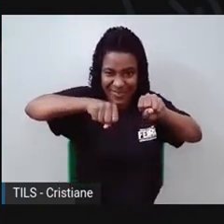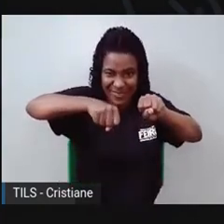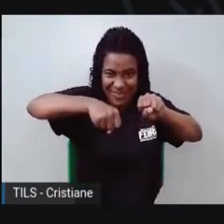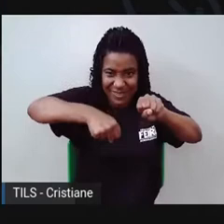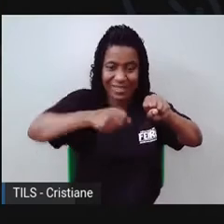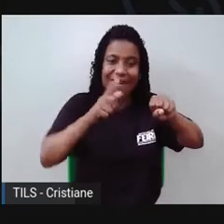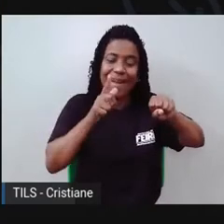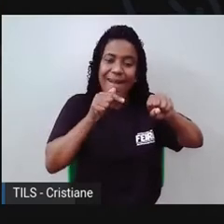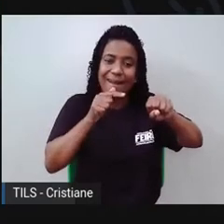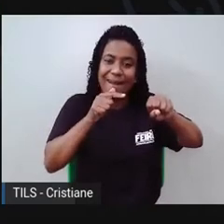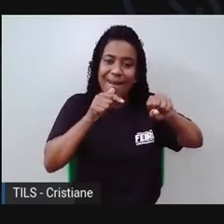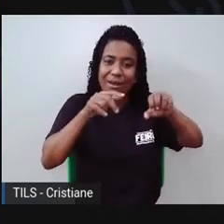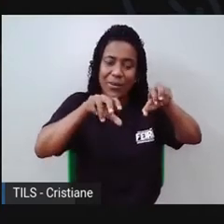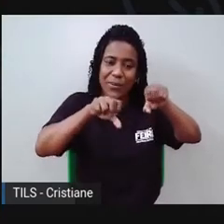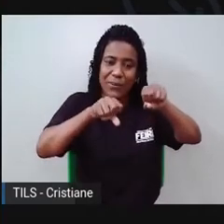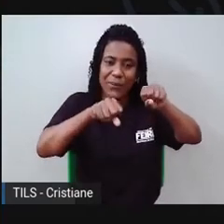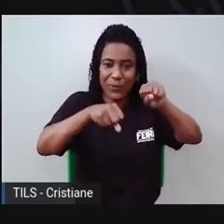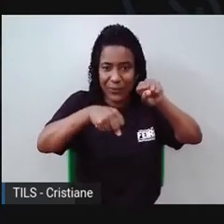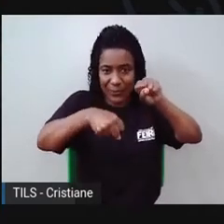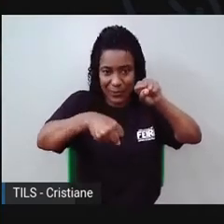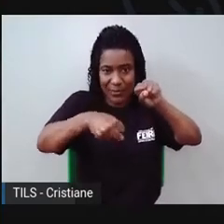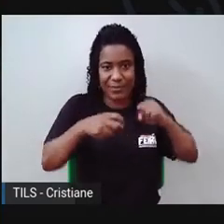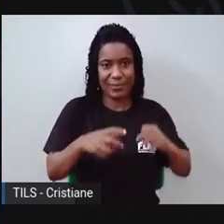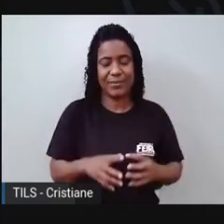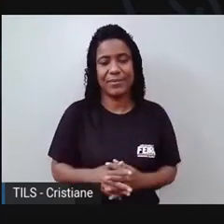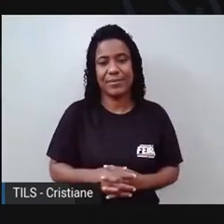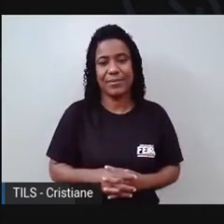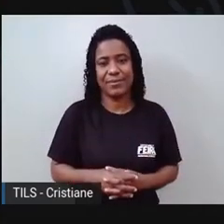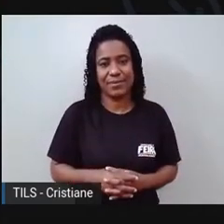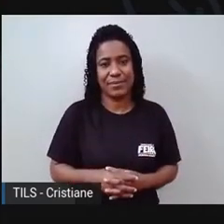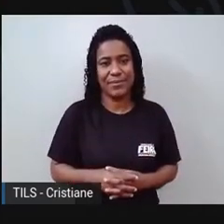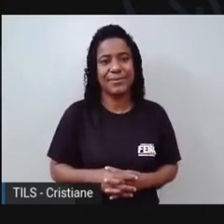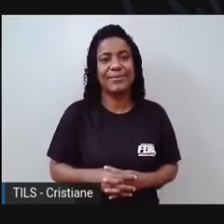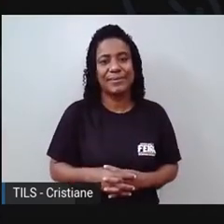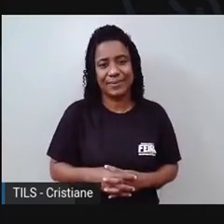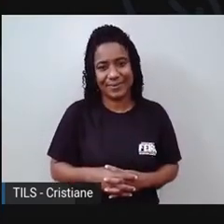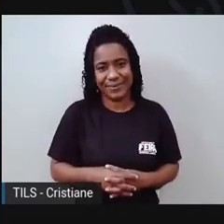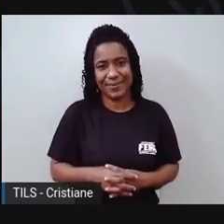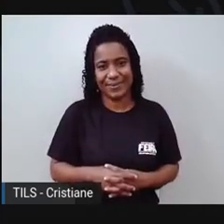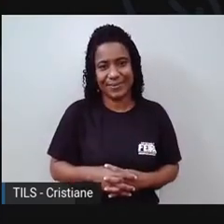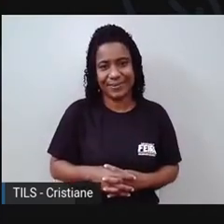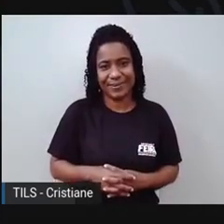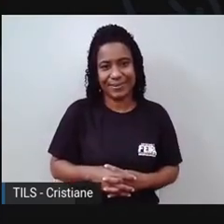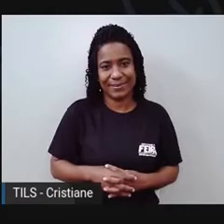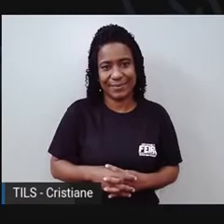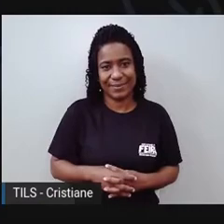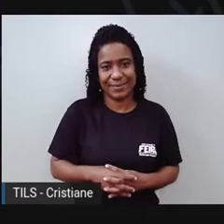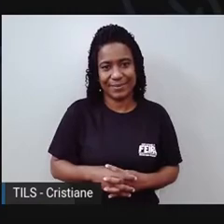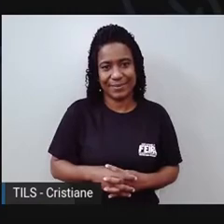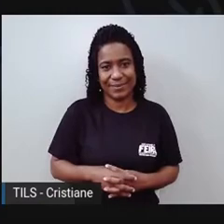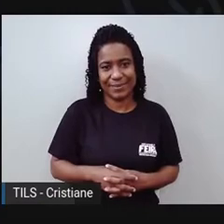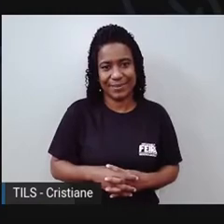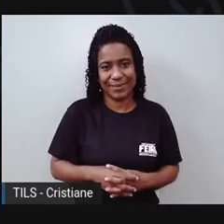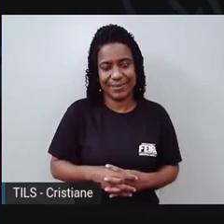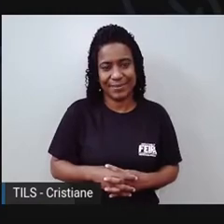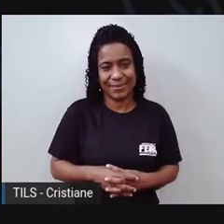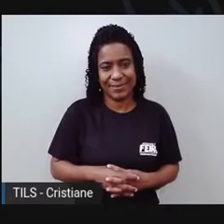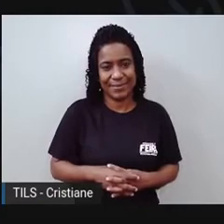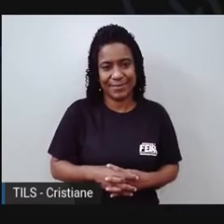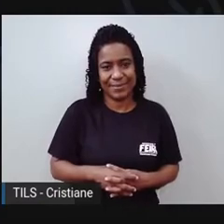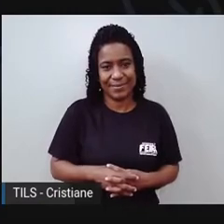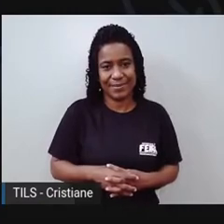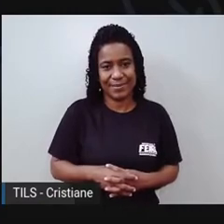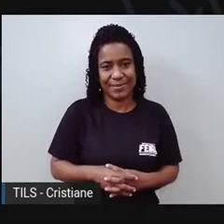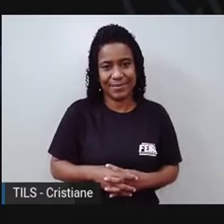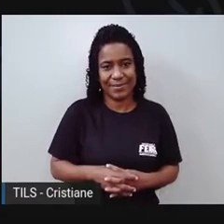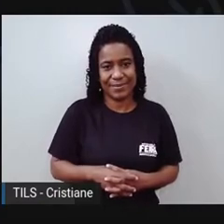desta água, desse papel, e passar para essa outra bacia que a gente vai fazer Amassa. Então,